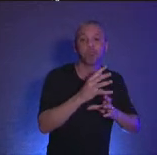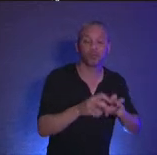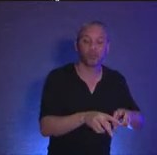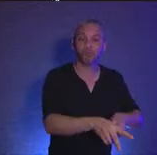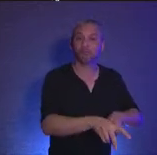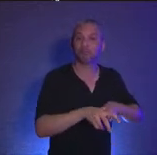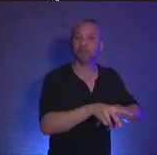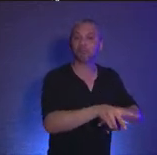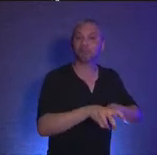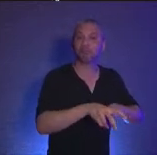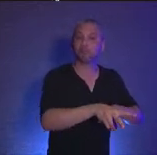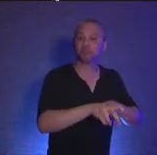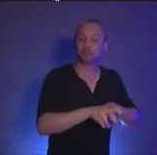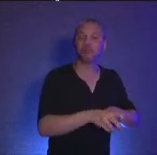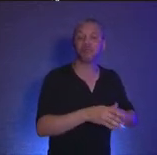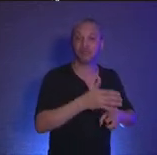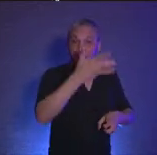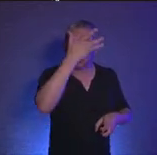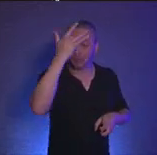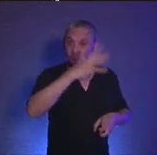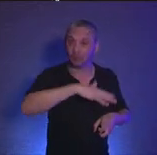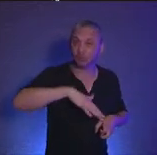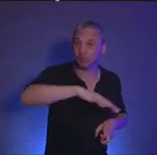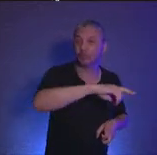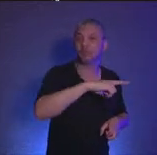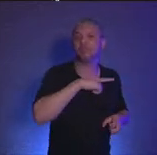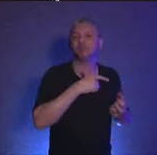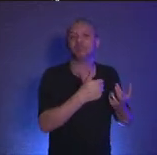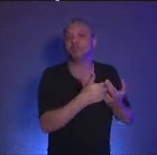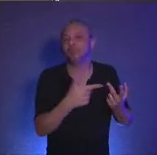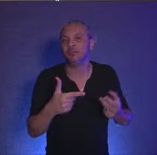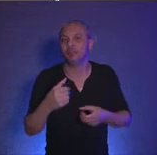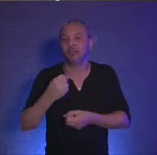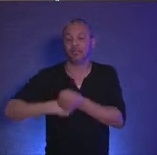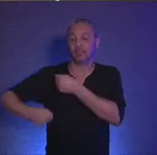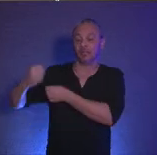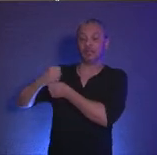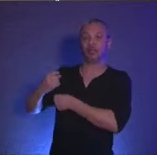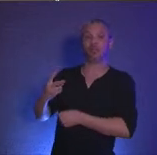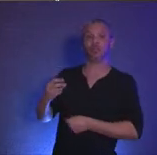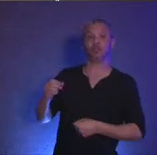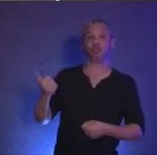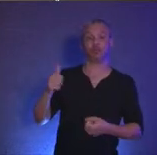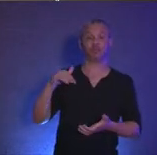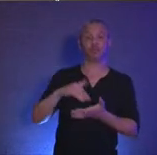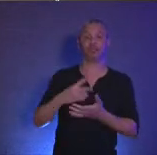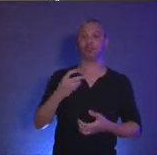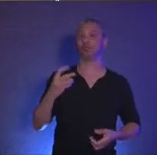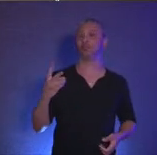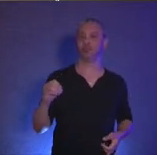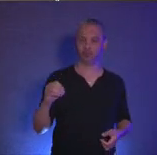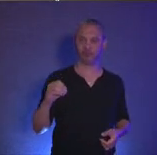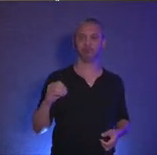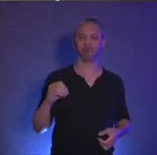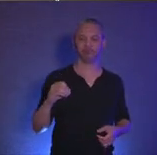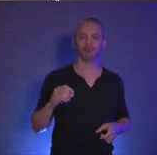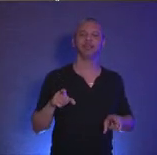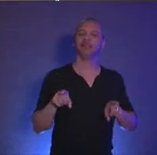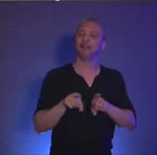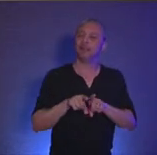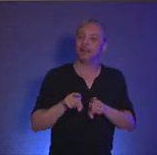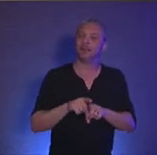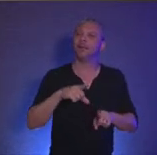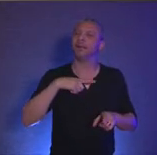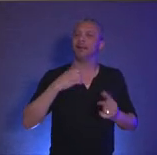nesse município em cada um dos anos que a gente colocou nessa última década, de 2011 a 2020. E a gente também colocou alguns outros